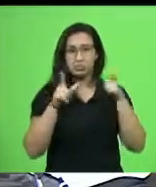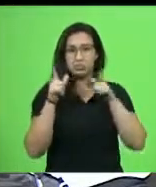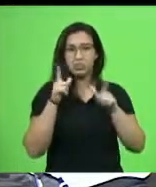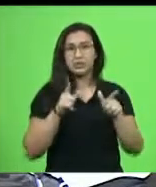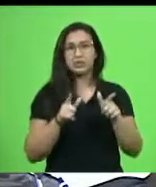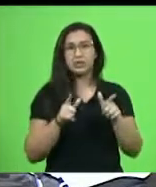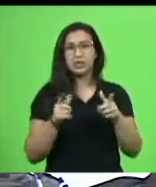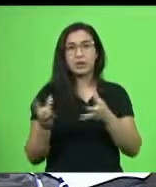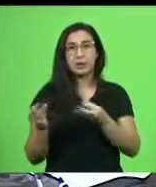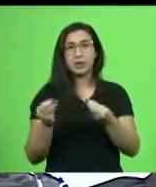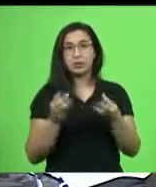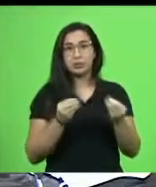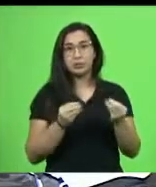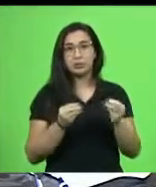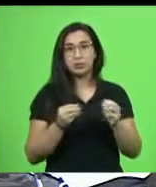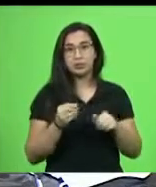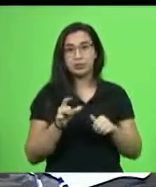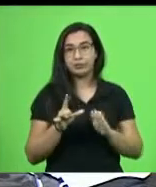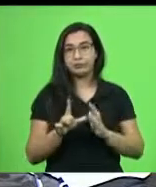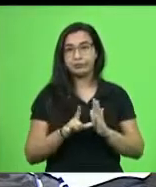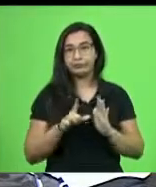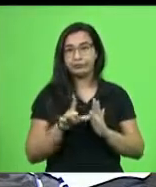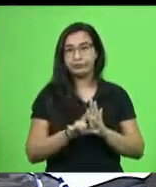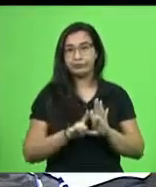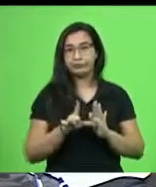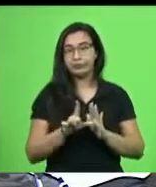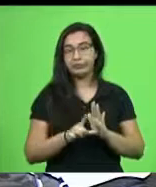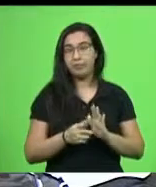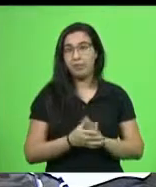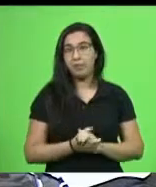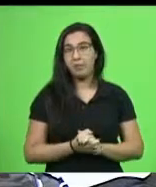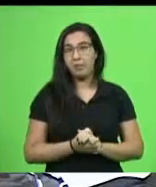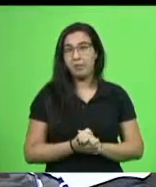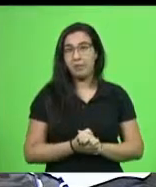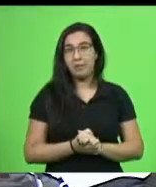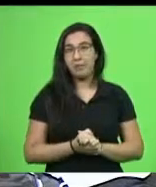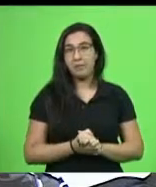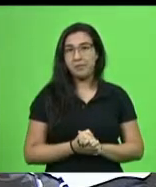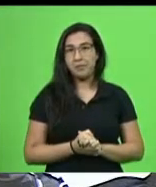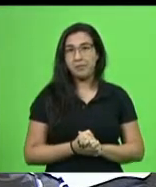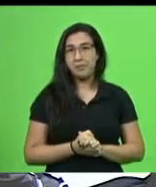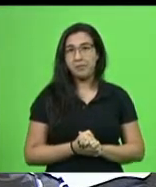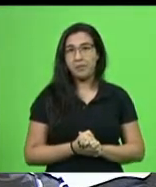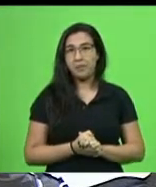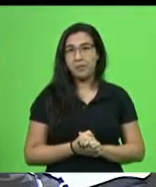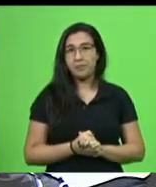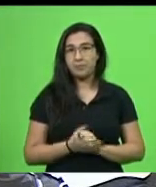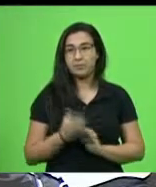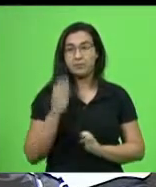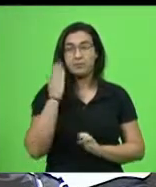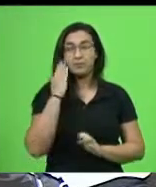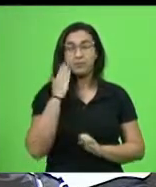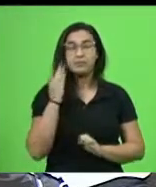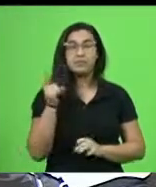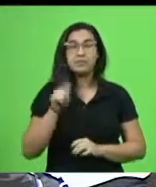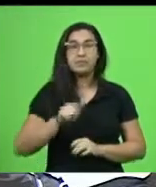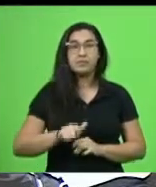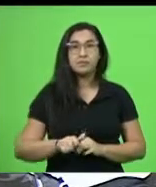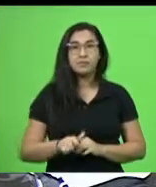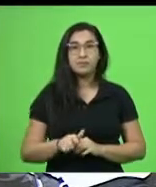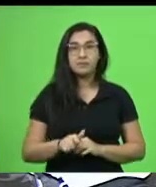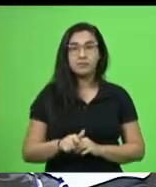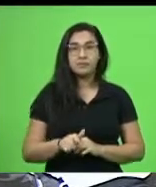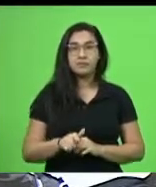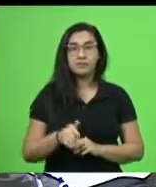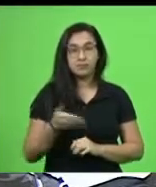legislativa. A legislação, sabemos, é uma das principais funções